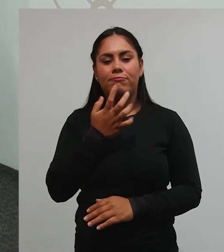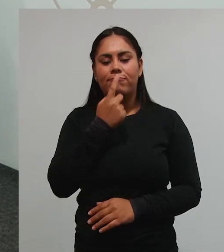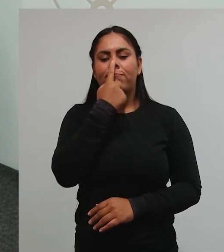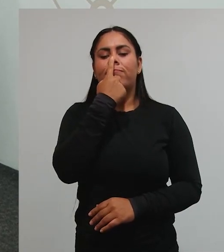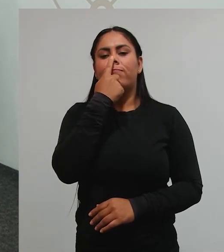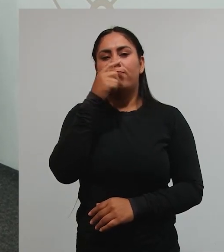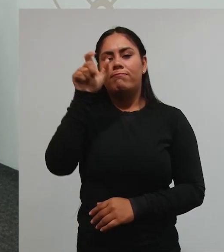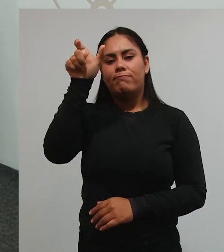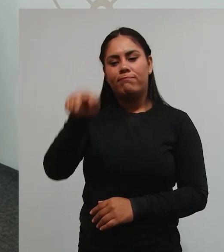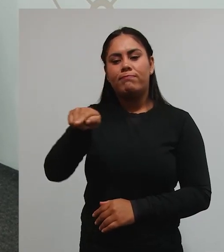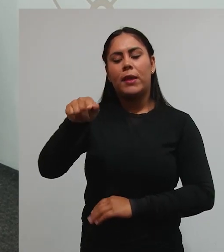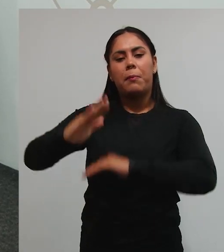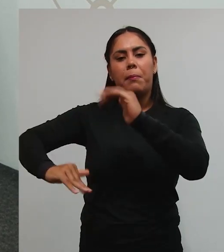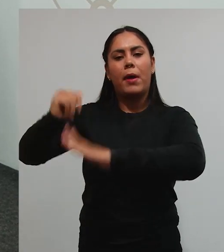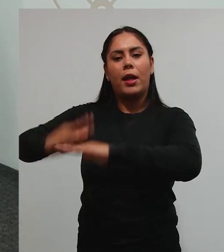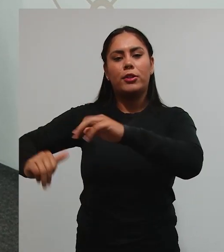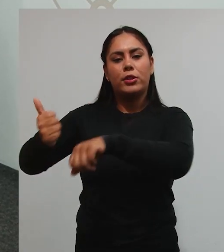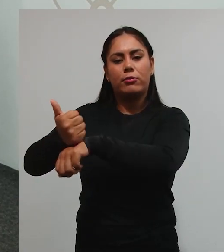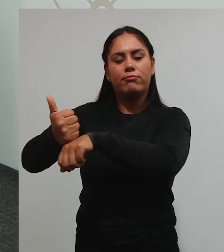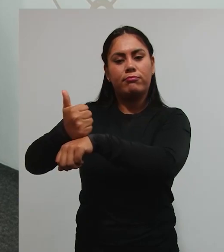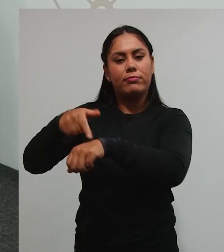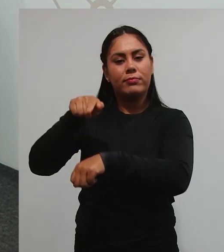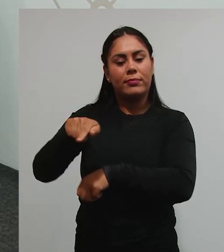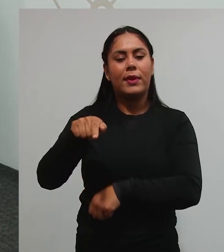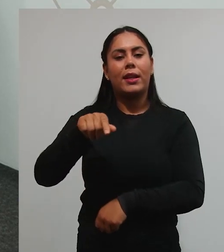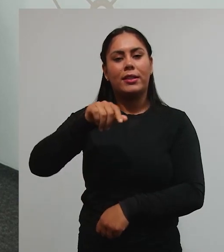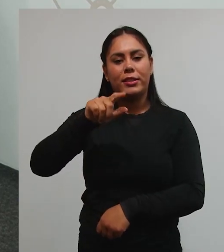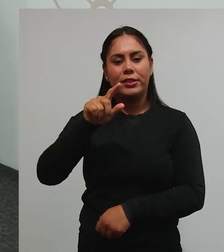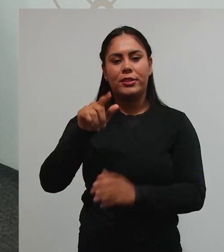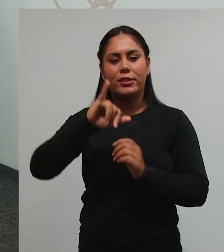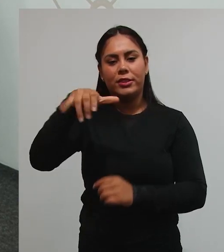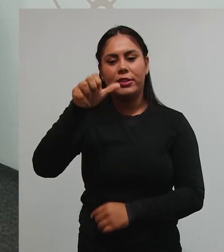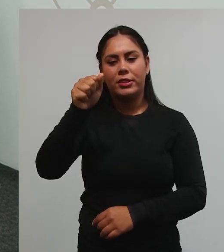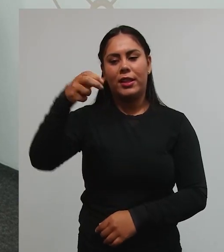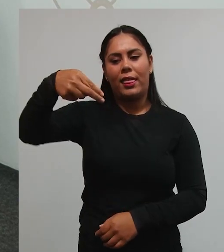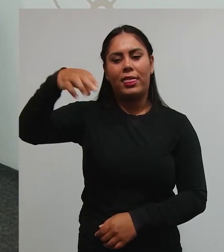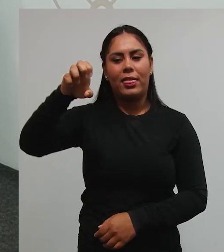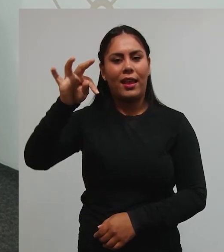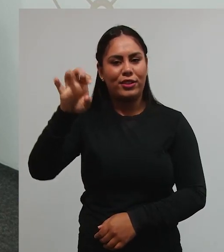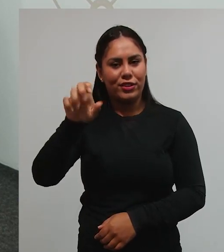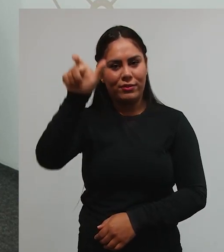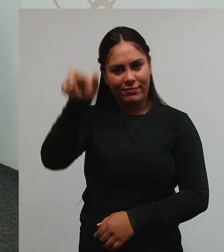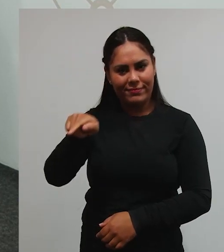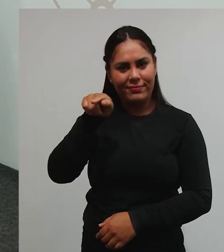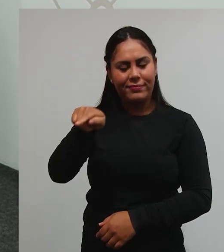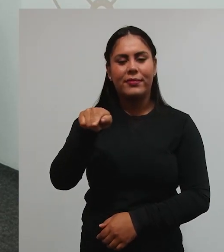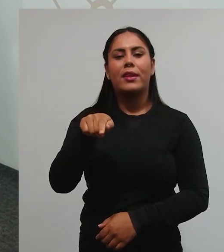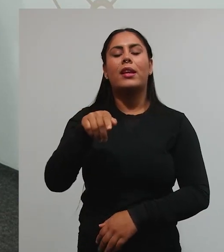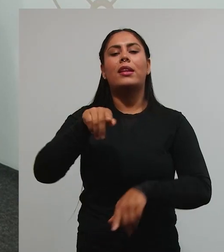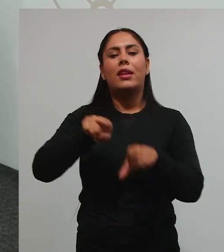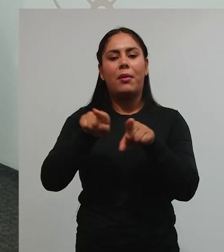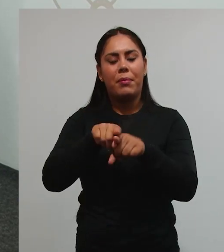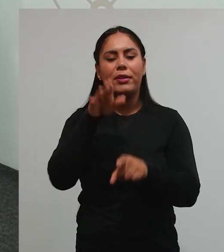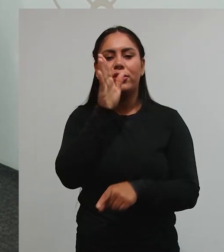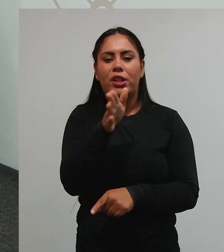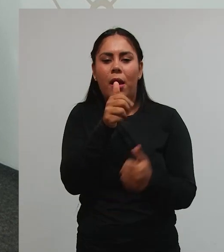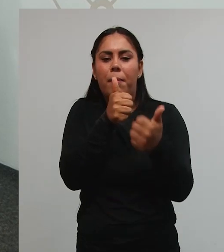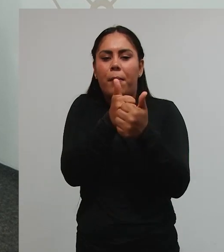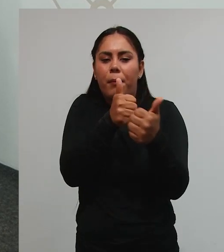muitas histórias, né, Janete? São muitas histórias que, infelizmente, o tempo aqui não dá para a gente contar tudo.